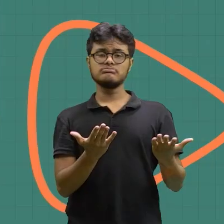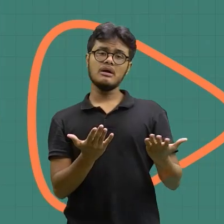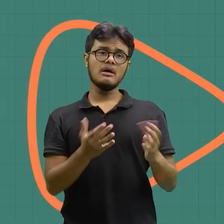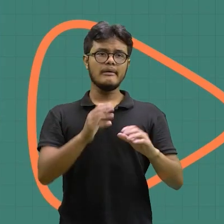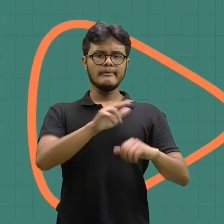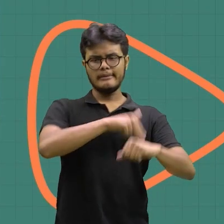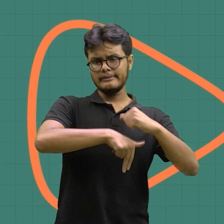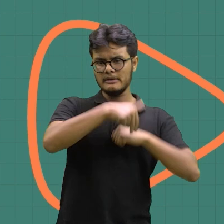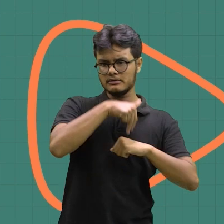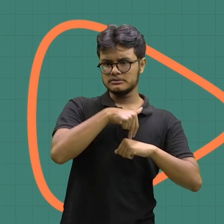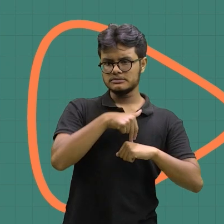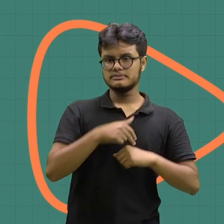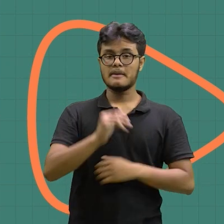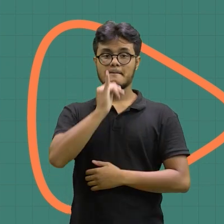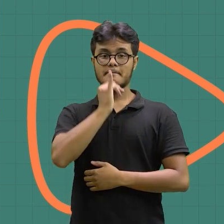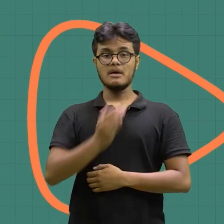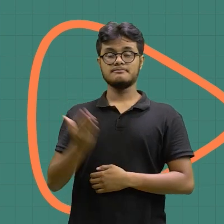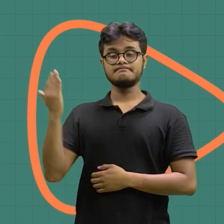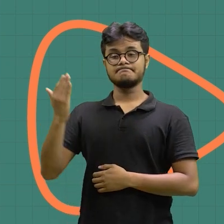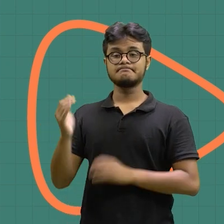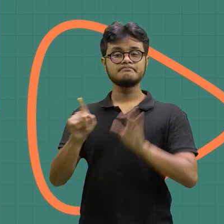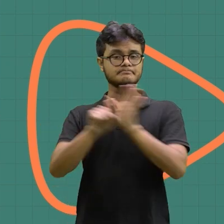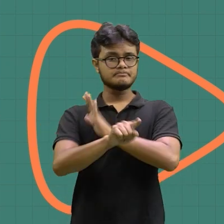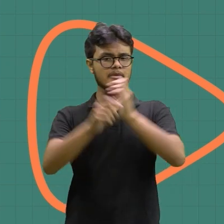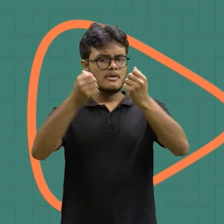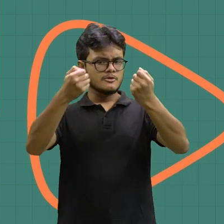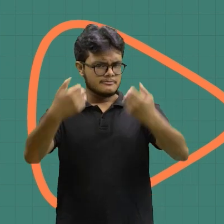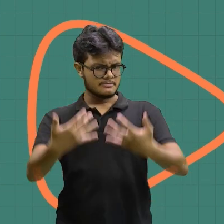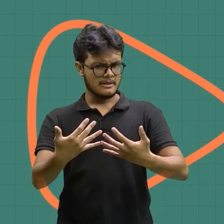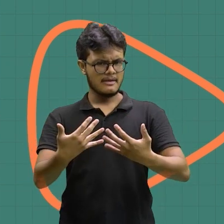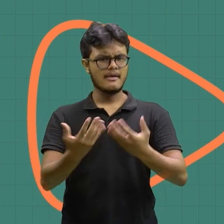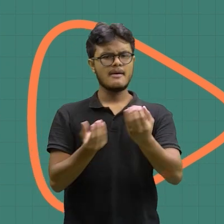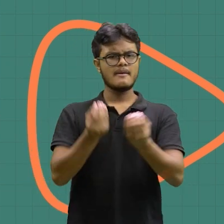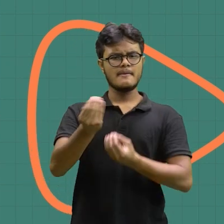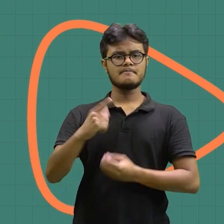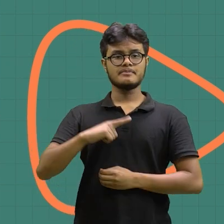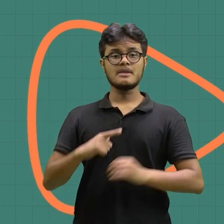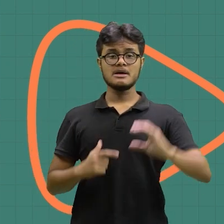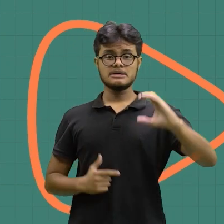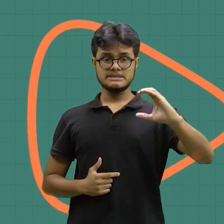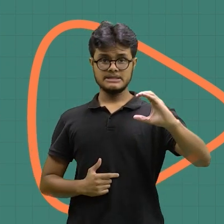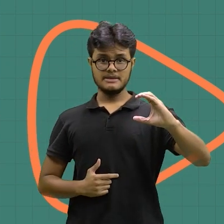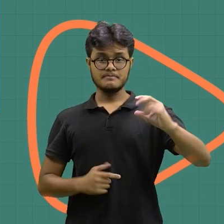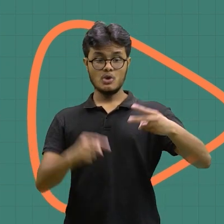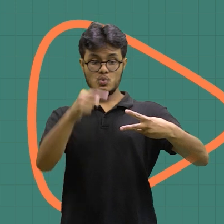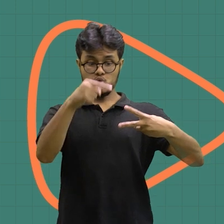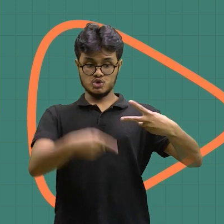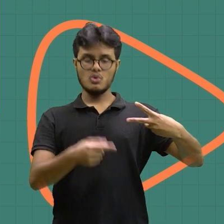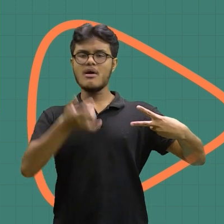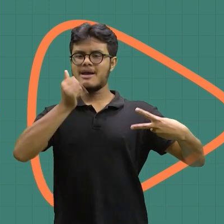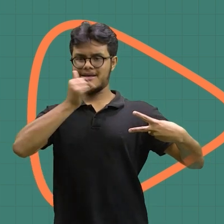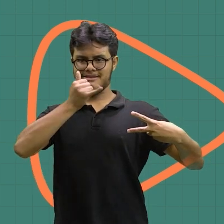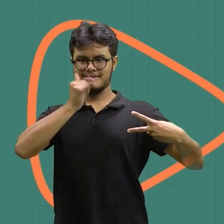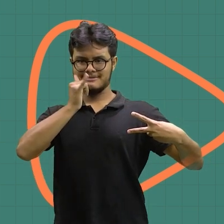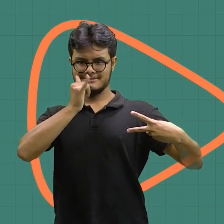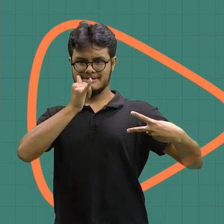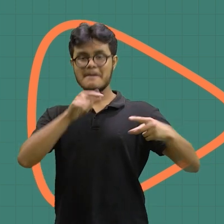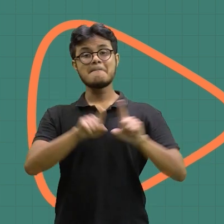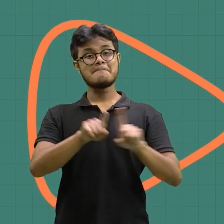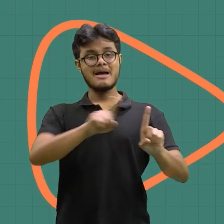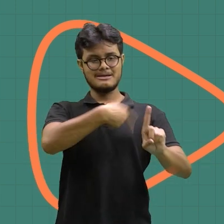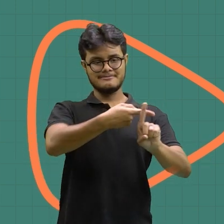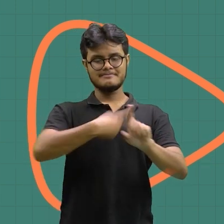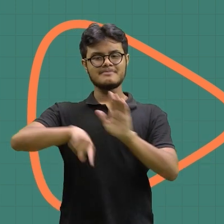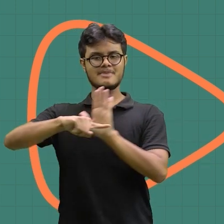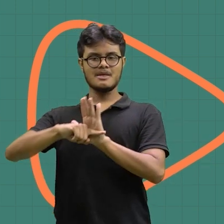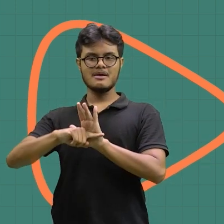carregados. Voltando para o nosso problema, a gente tem que ambos se eletrizam, mas as cargas geradas no papel